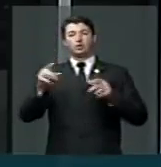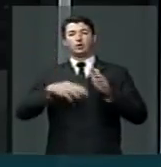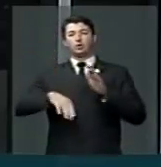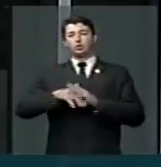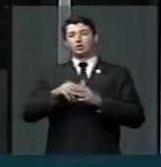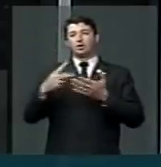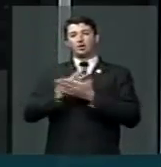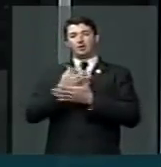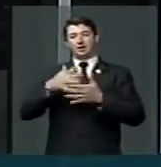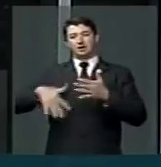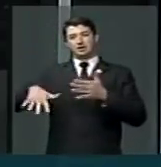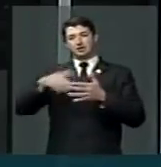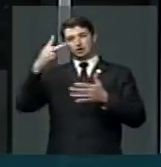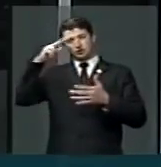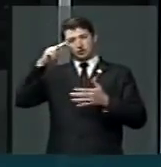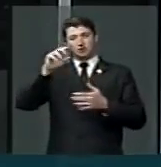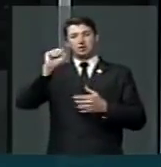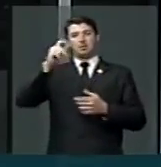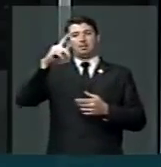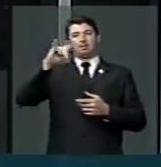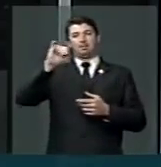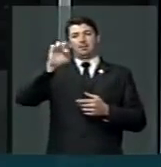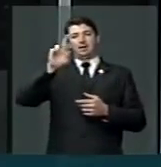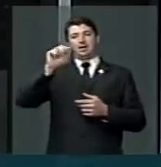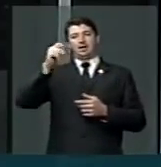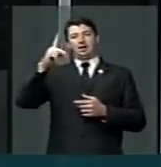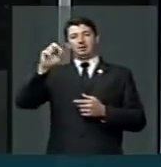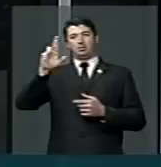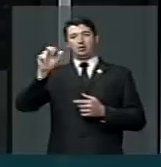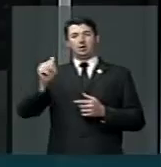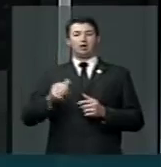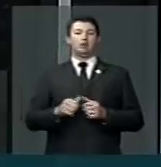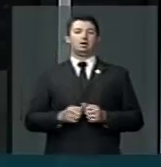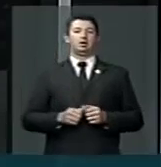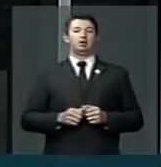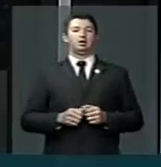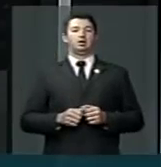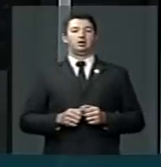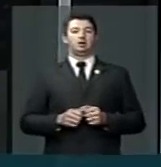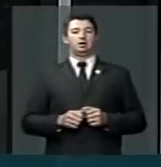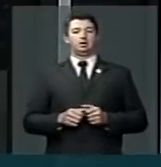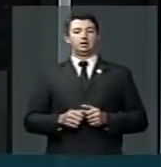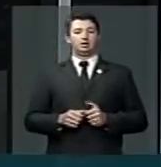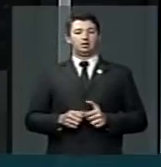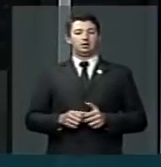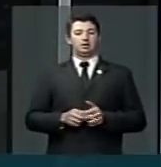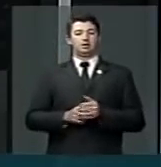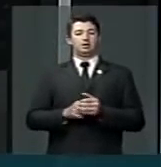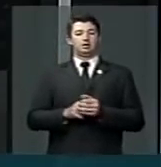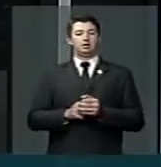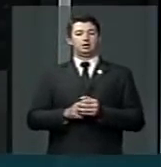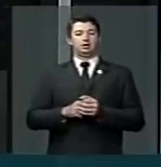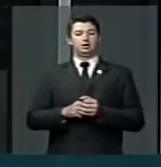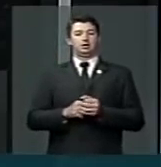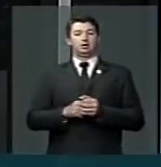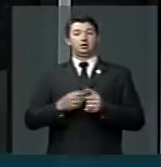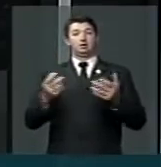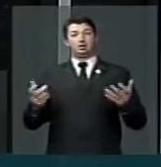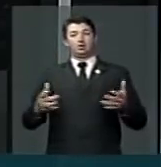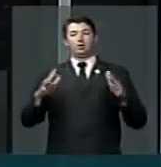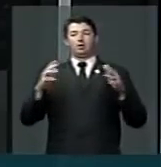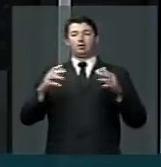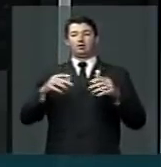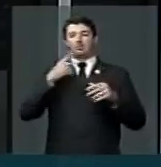Pirapora. Portanto, nós queremos aqui aproveitar essa oportunidade, senhor presidente, parabenizar mais uma vez a nossa cidade de